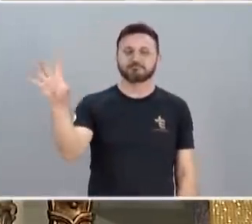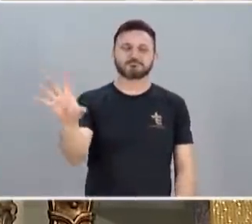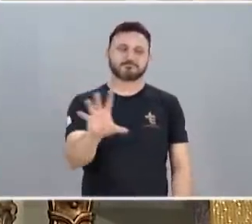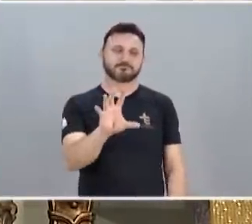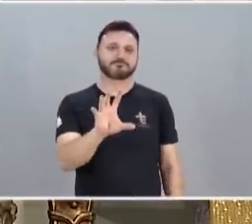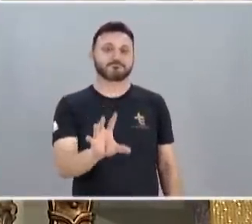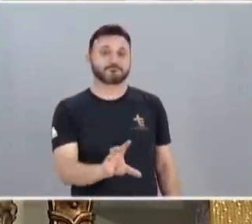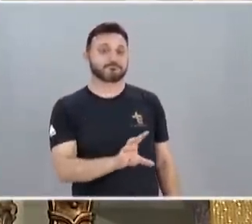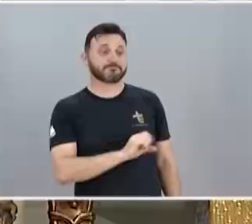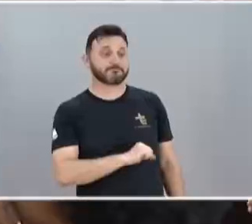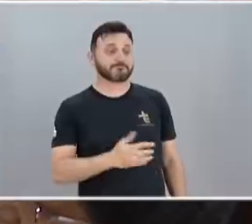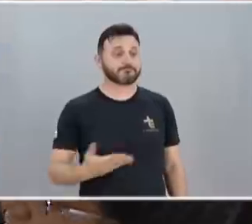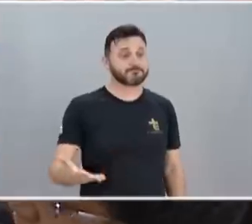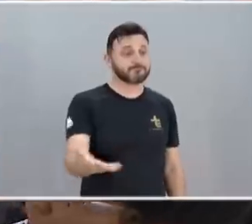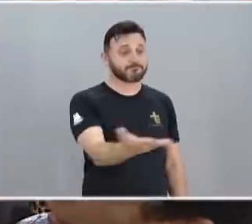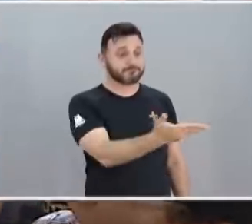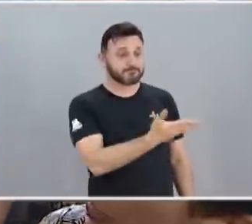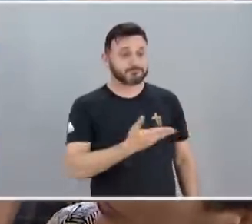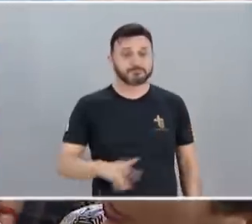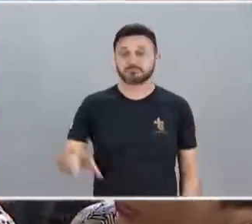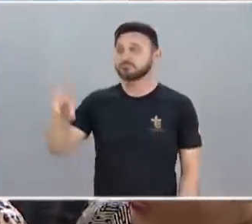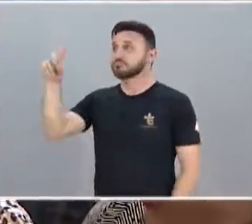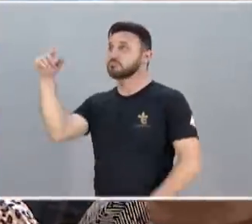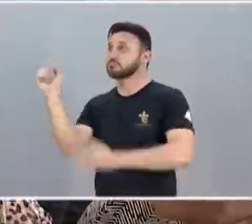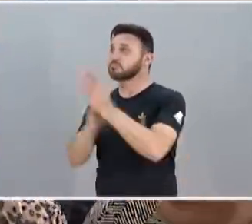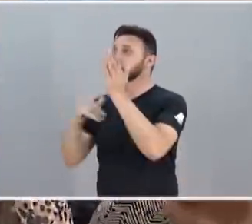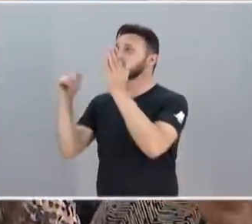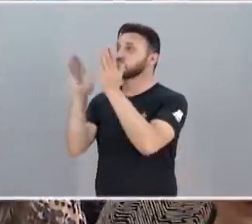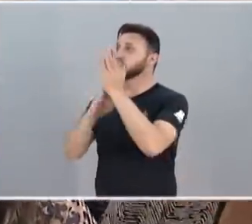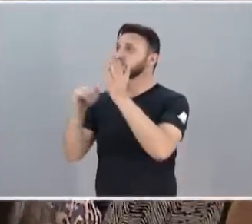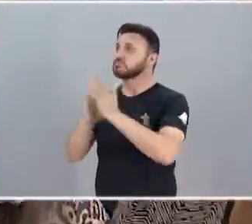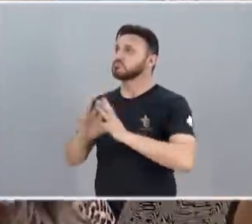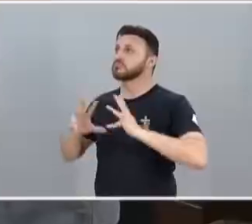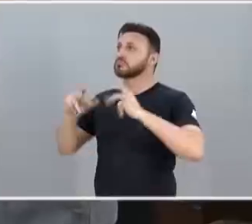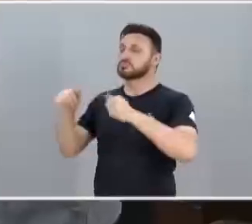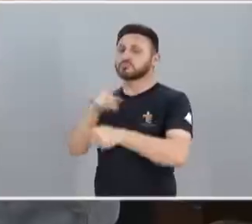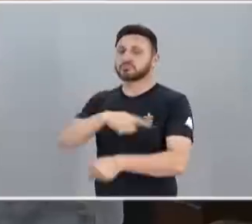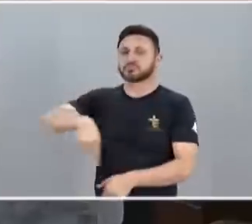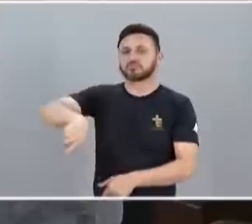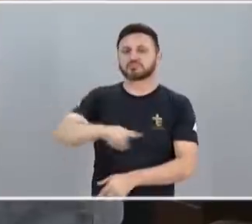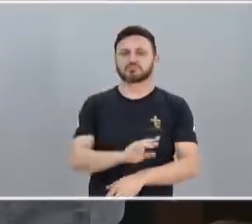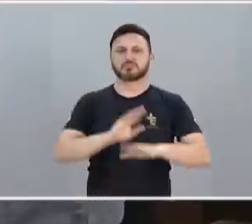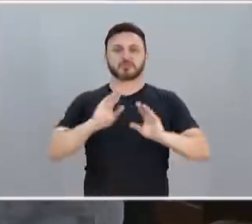amados. A voz corre celeste, os que foram